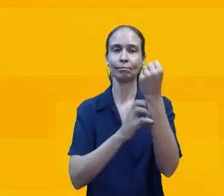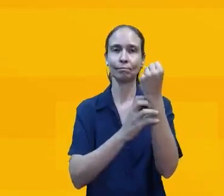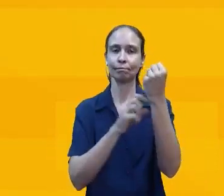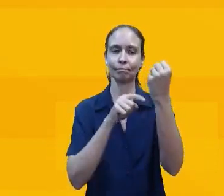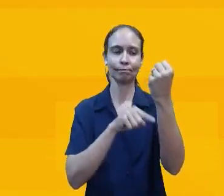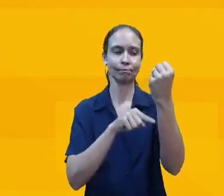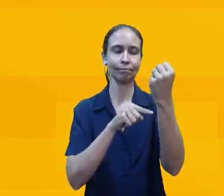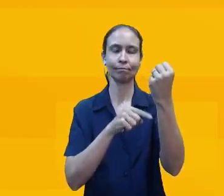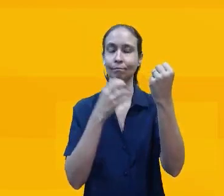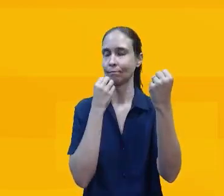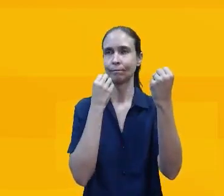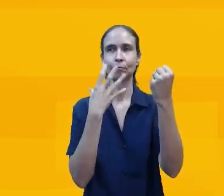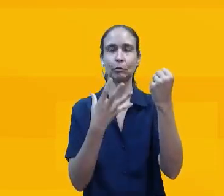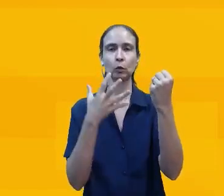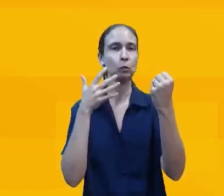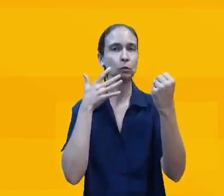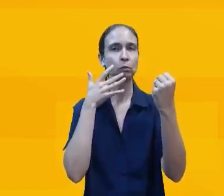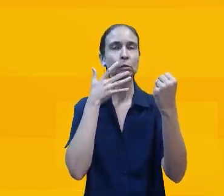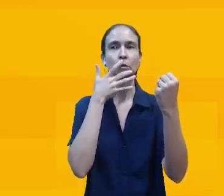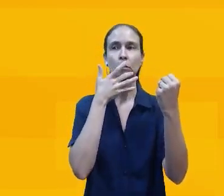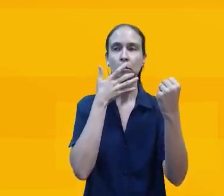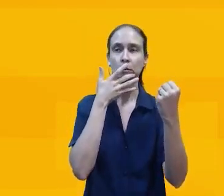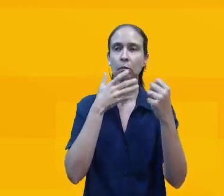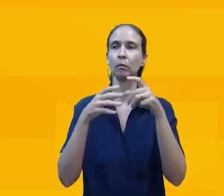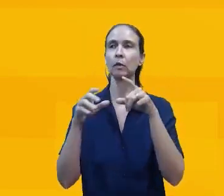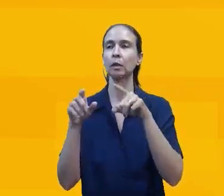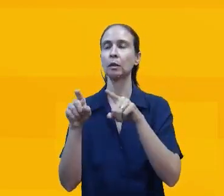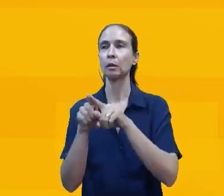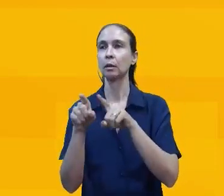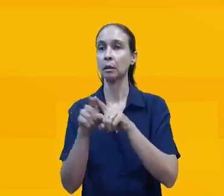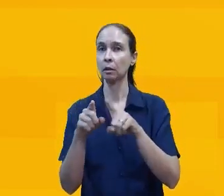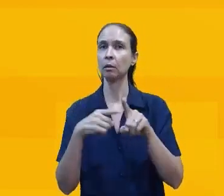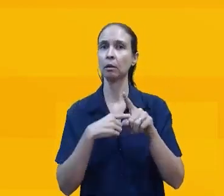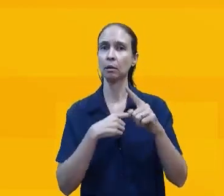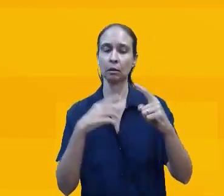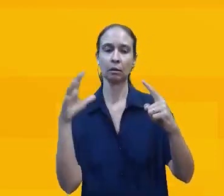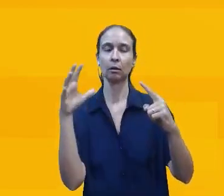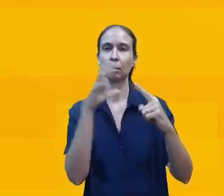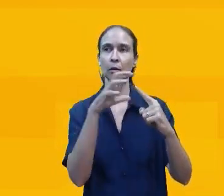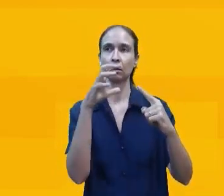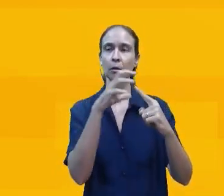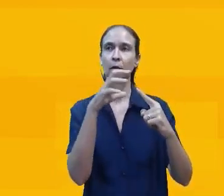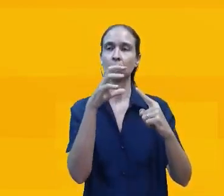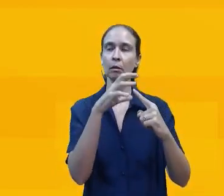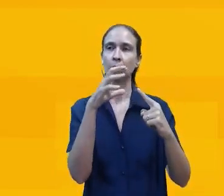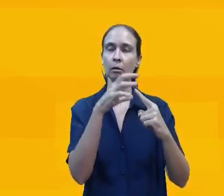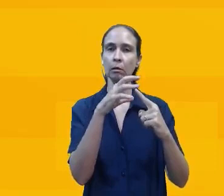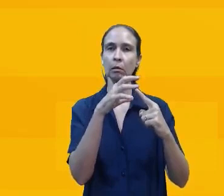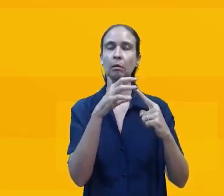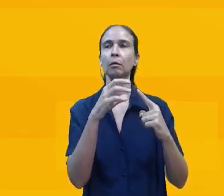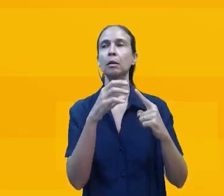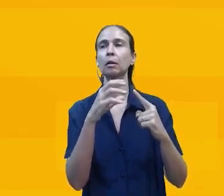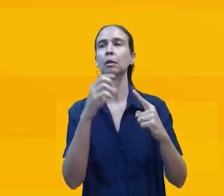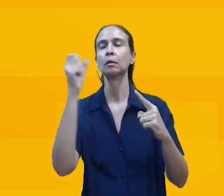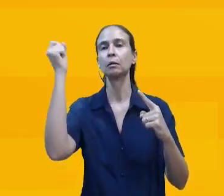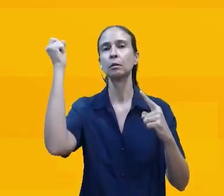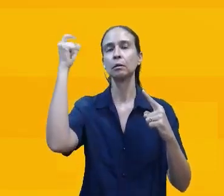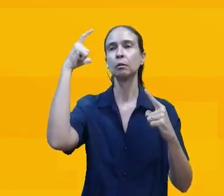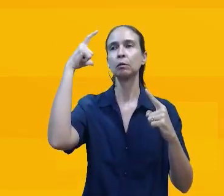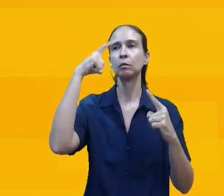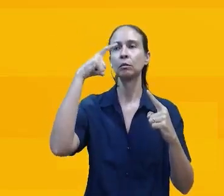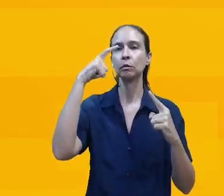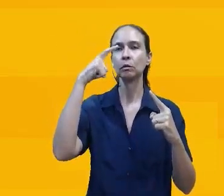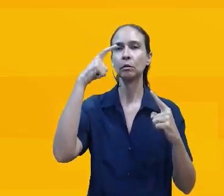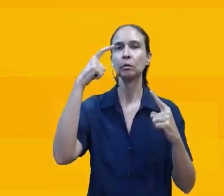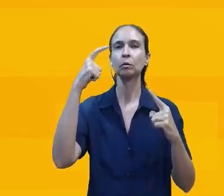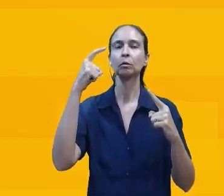é uma característica da variedade, mas tem alguma influência do ambiente. Então, o Tocantins, com essa luminosidade que tem aí, com esse calor